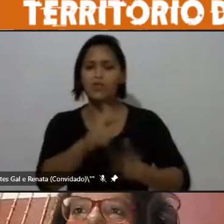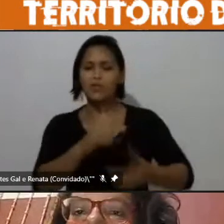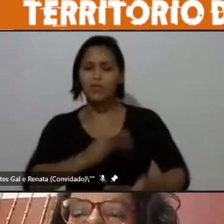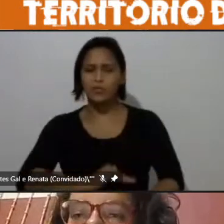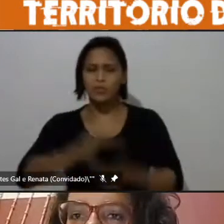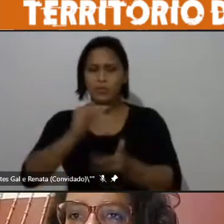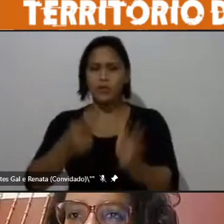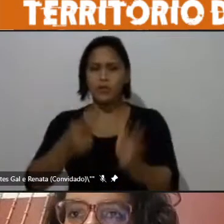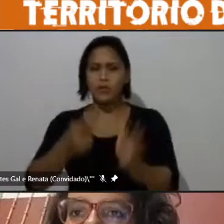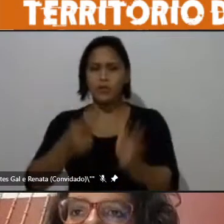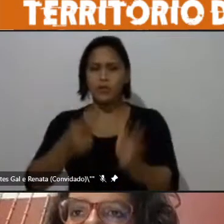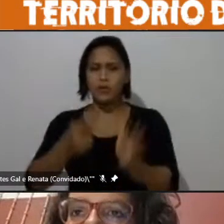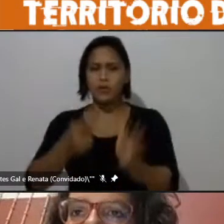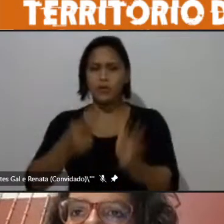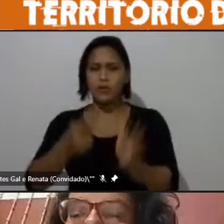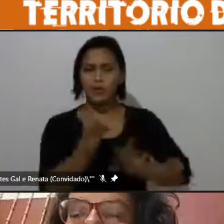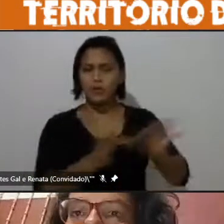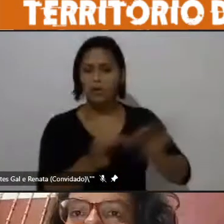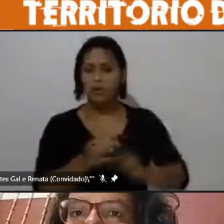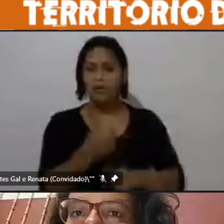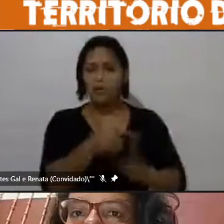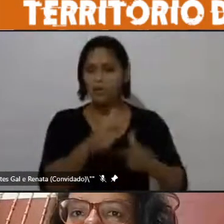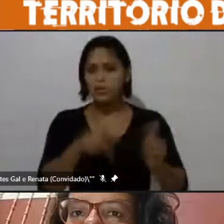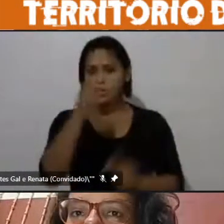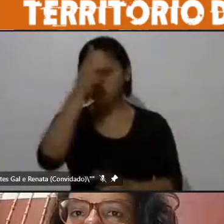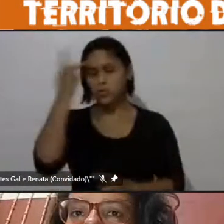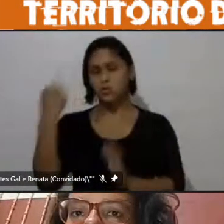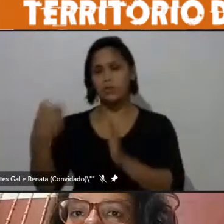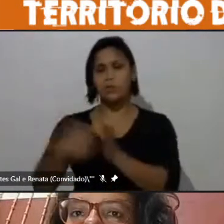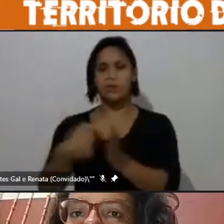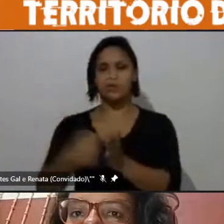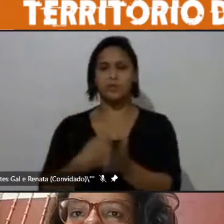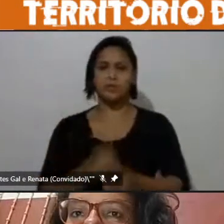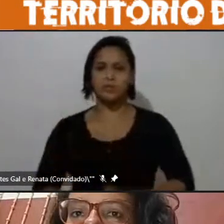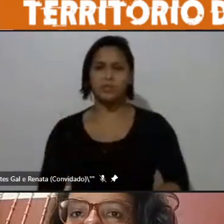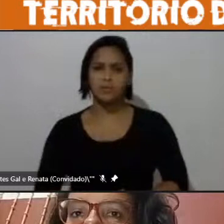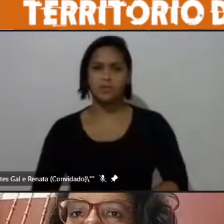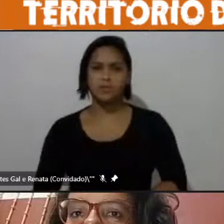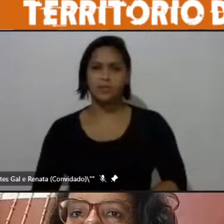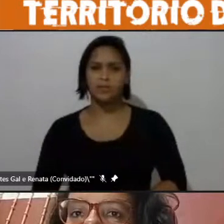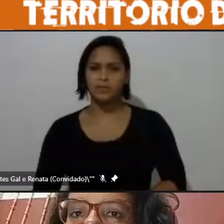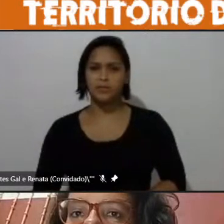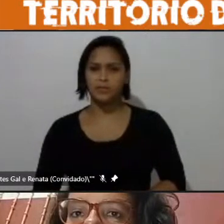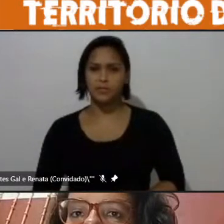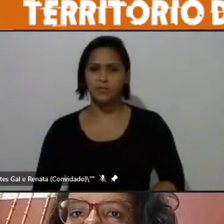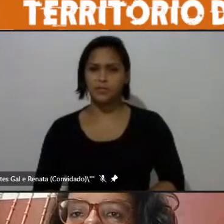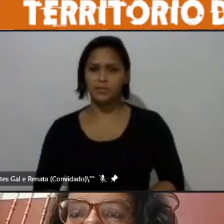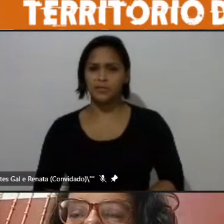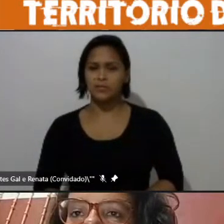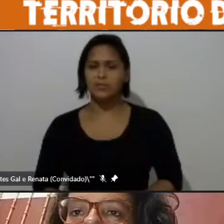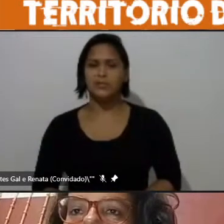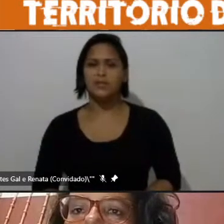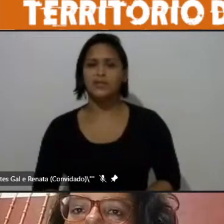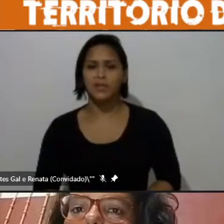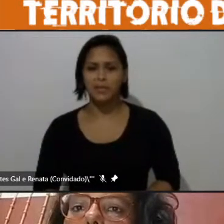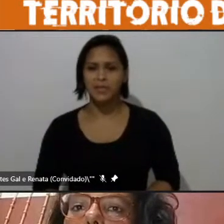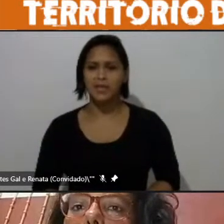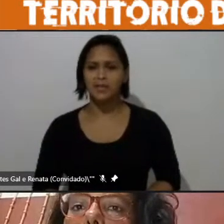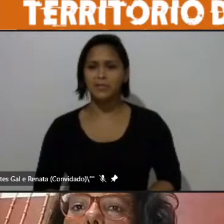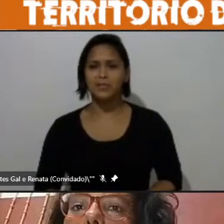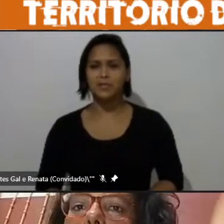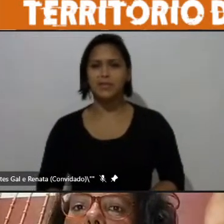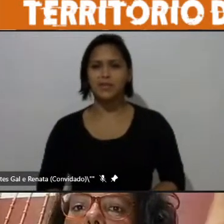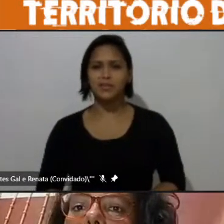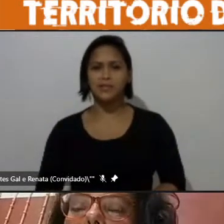que já tem algumas pessoas inscritas, só para não ficar com muitas perguntas. Não sei, você